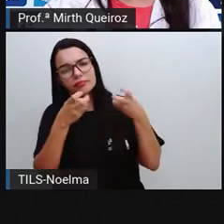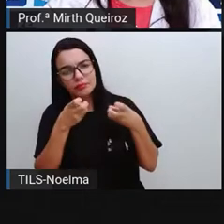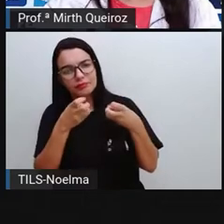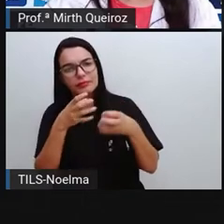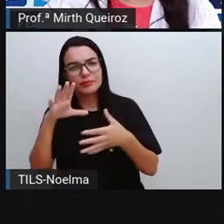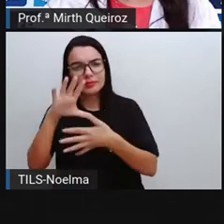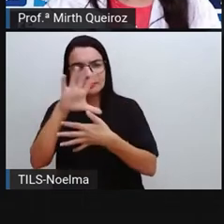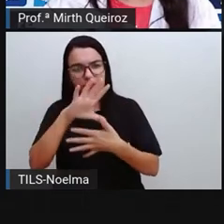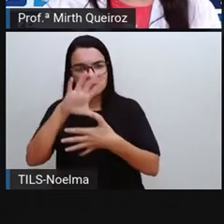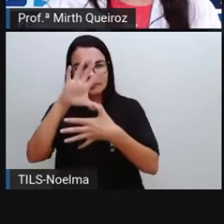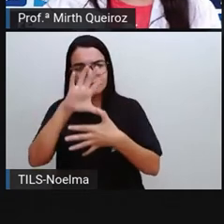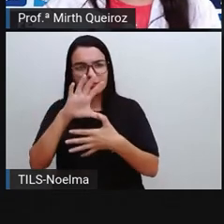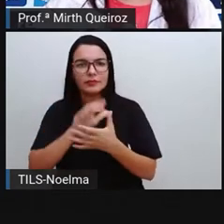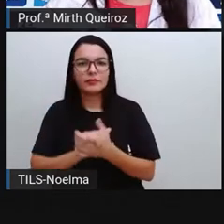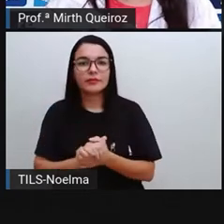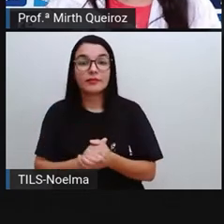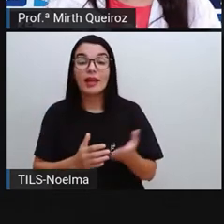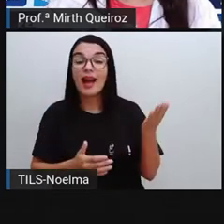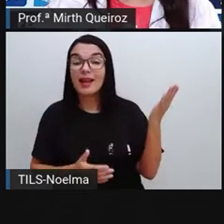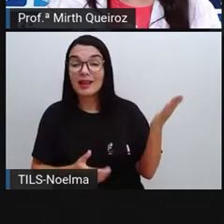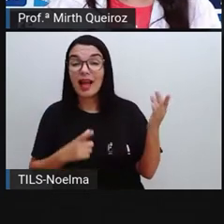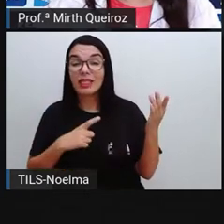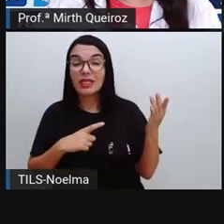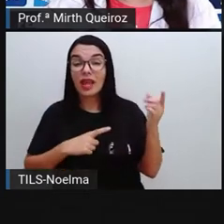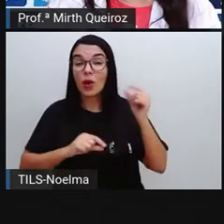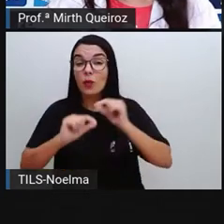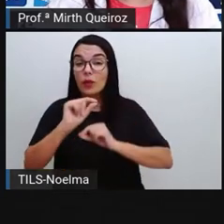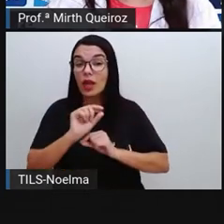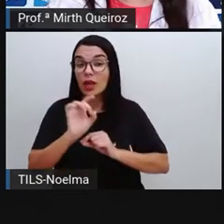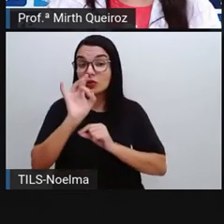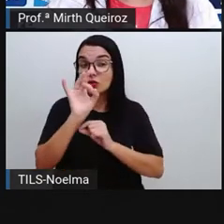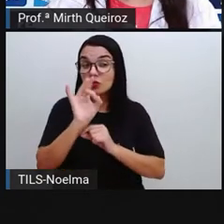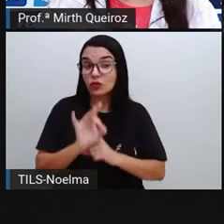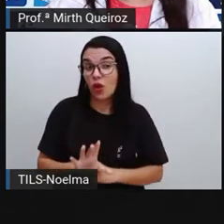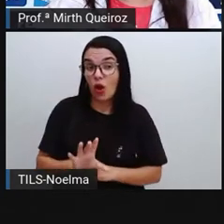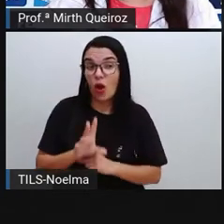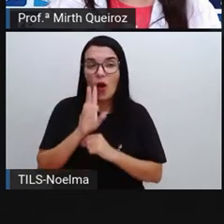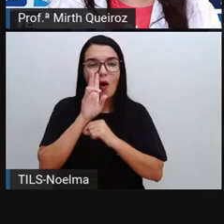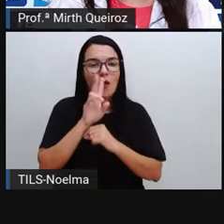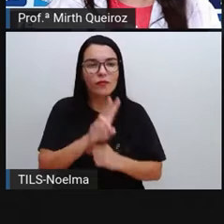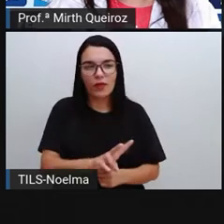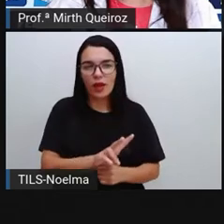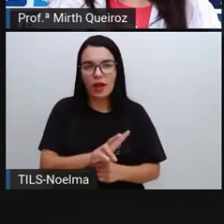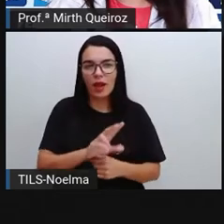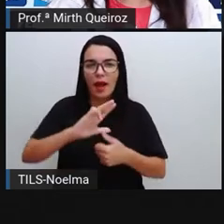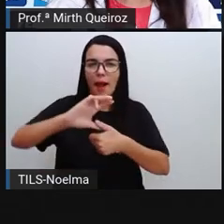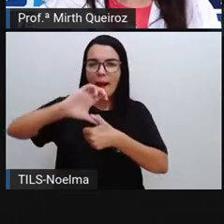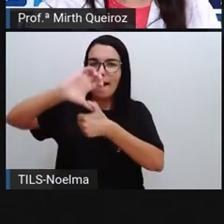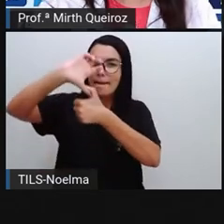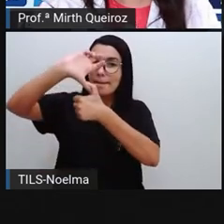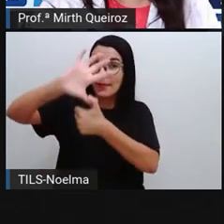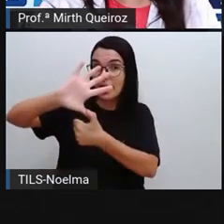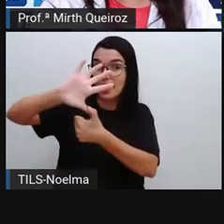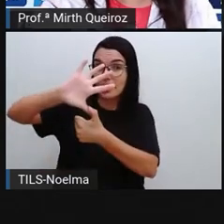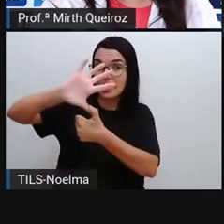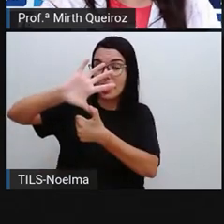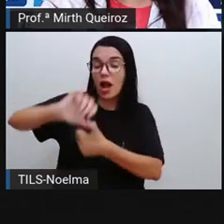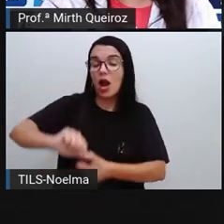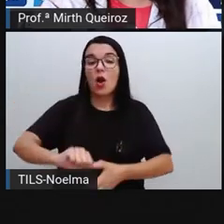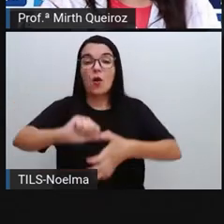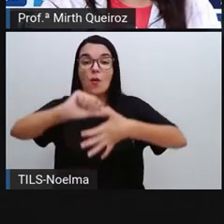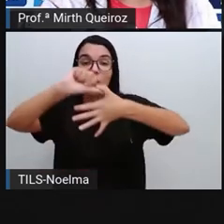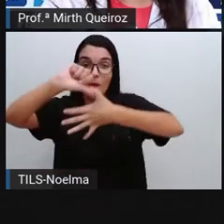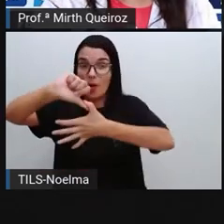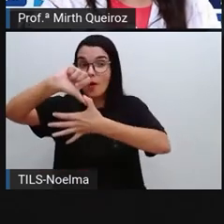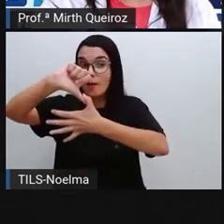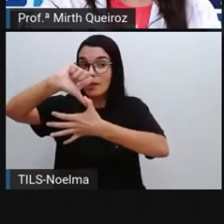do mapa mundi. Quando a gente quer observar, aqui também, através do mapa